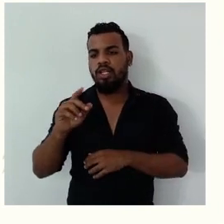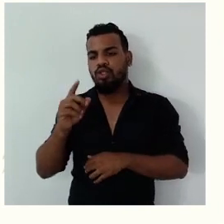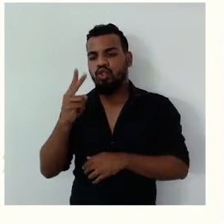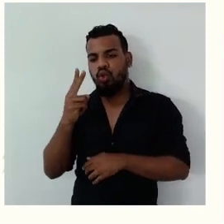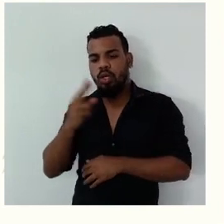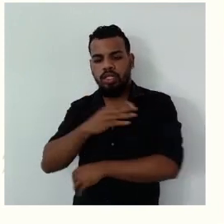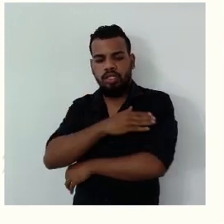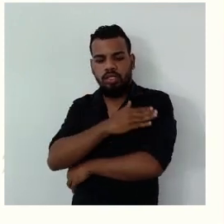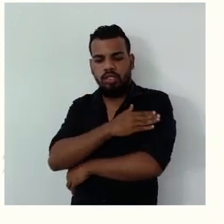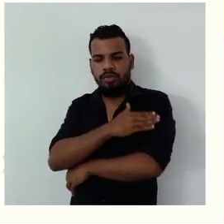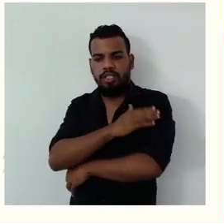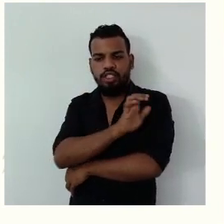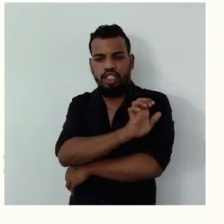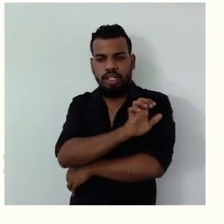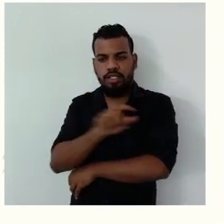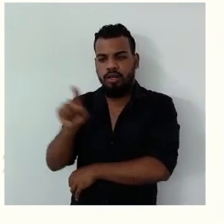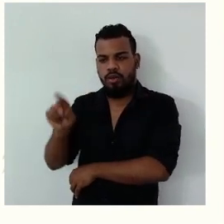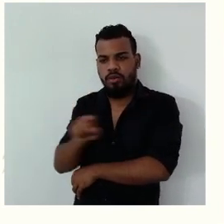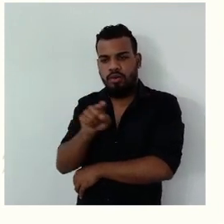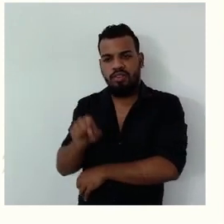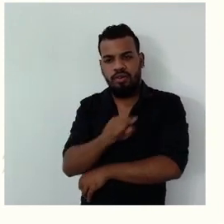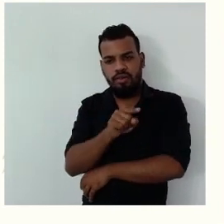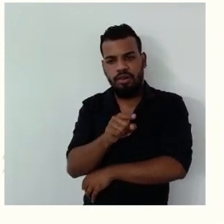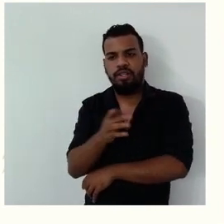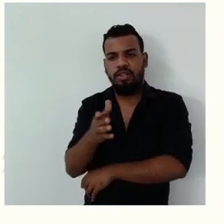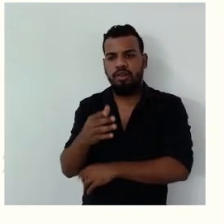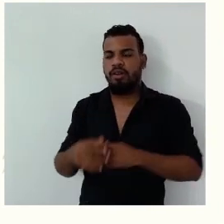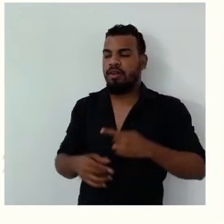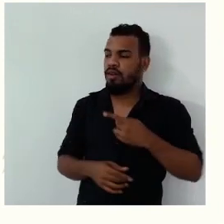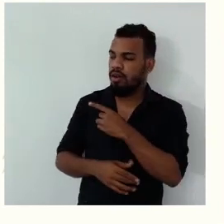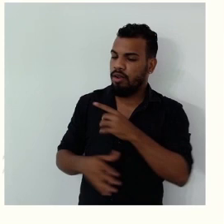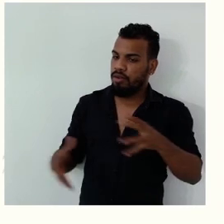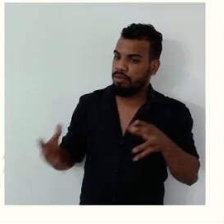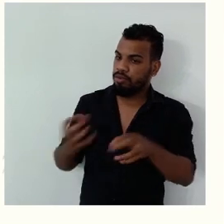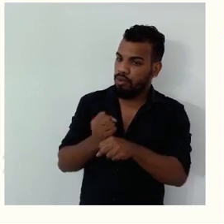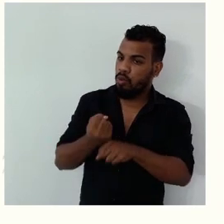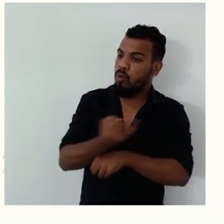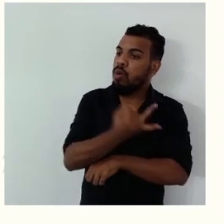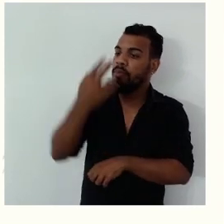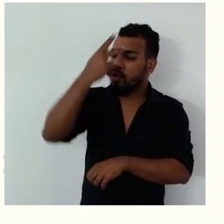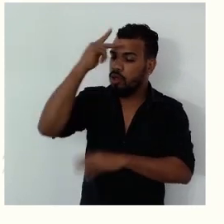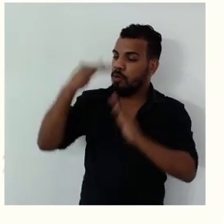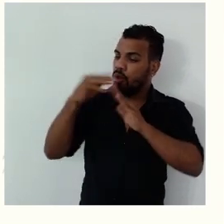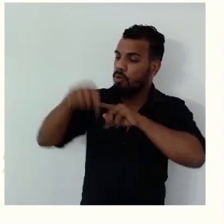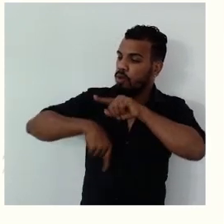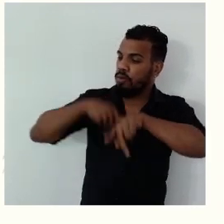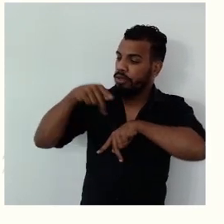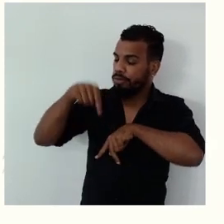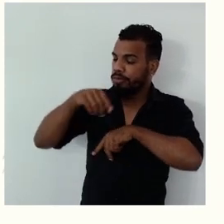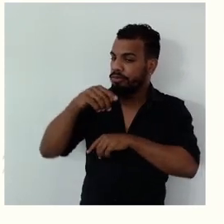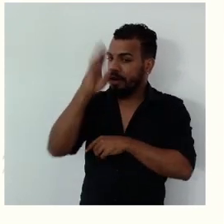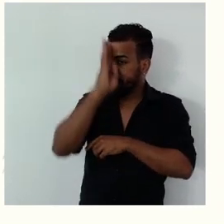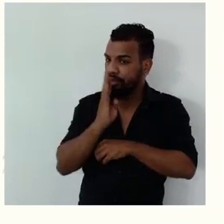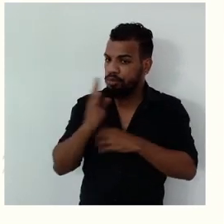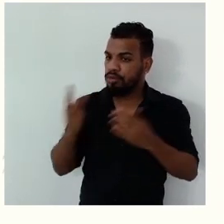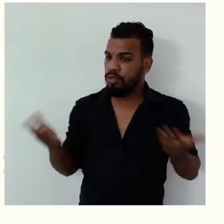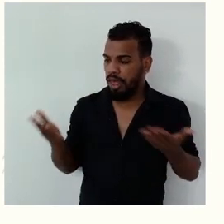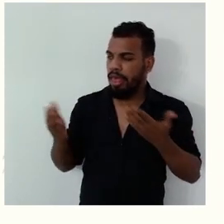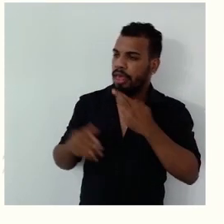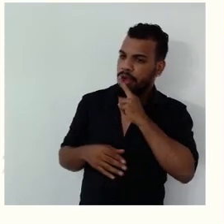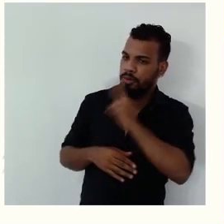esquerda. Então, nós temos esse número. Então, a população de analfabeto no Brasil em 2011 é esse